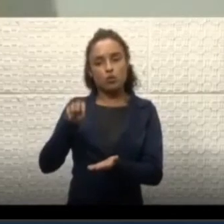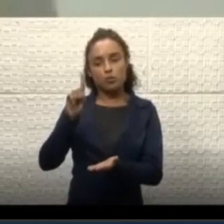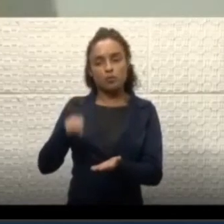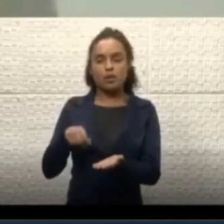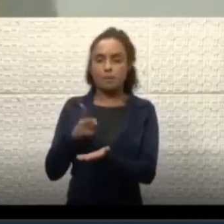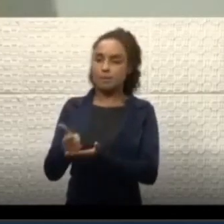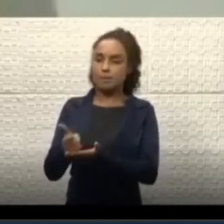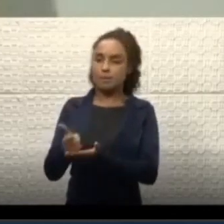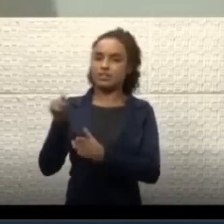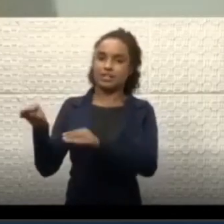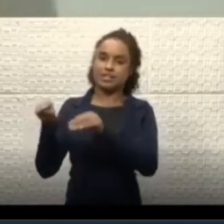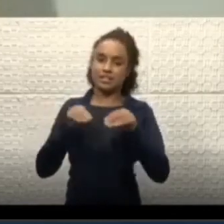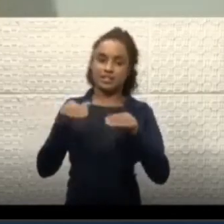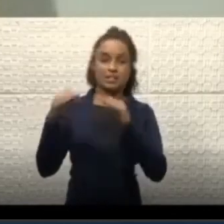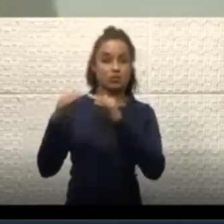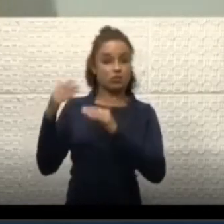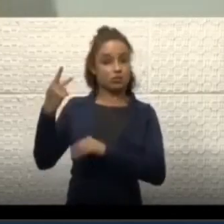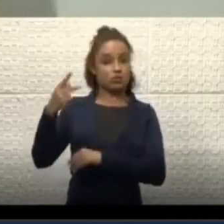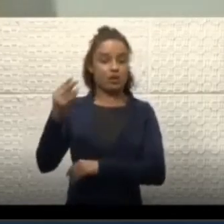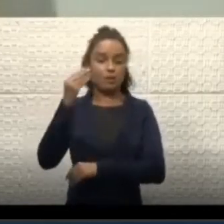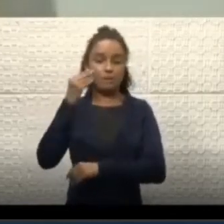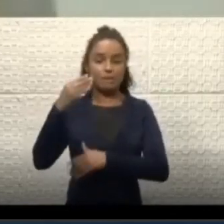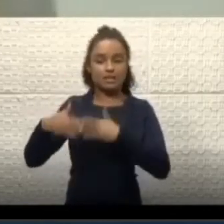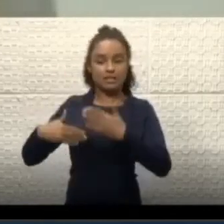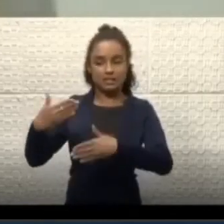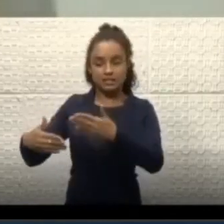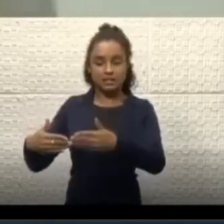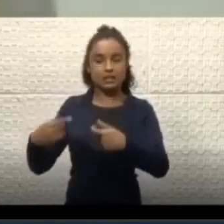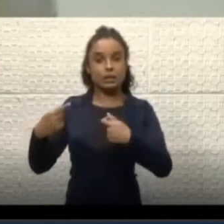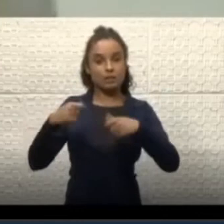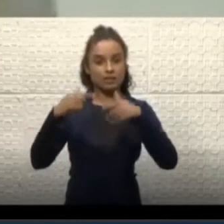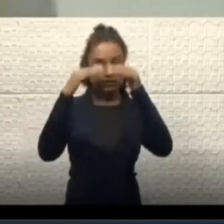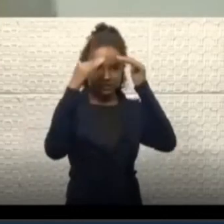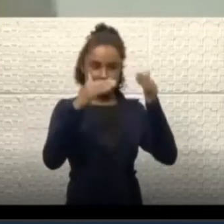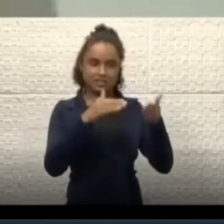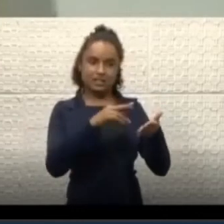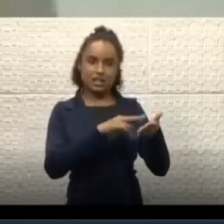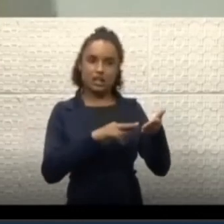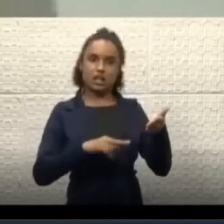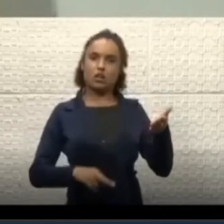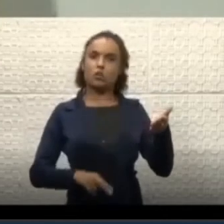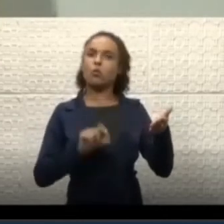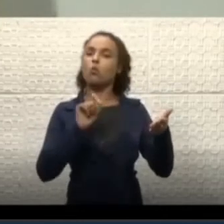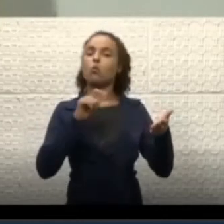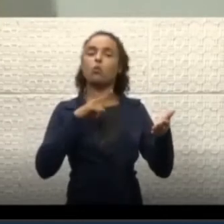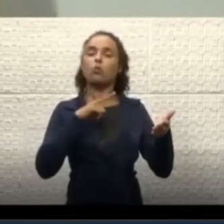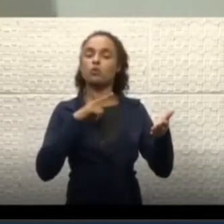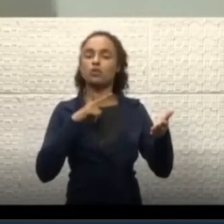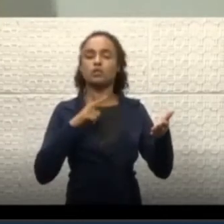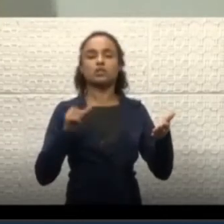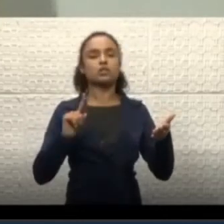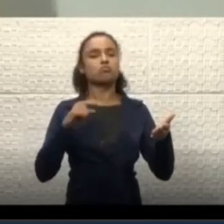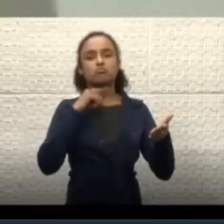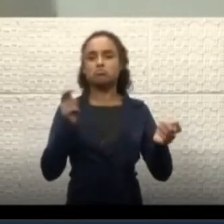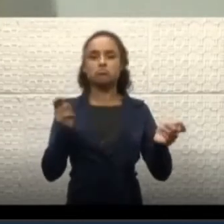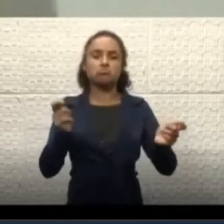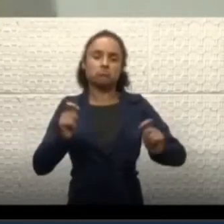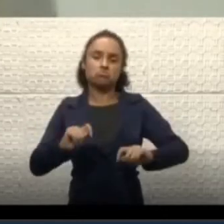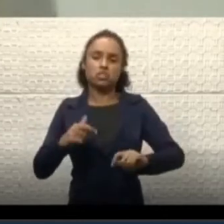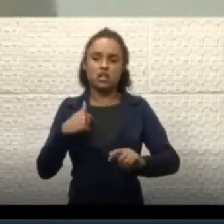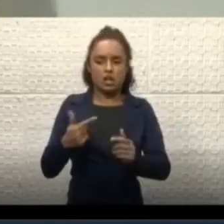de casa, o volume especificado que está diretamente no roteiro, o que não impossibilita de realizar a